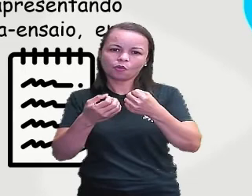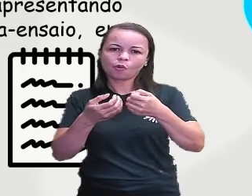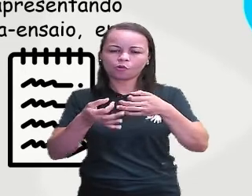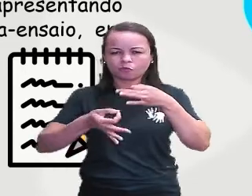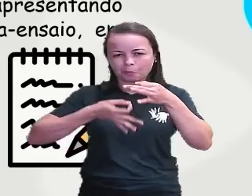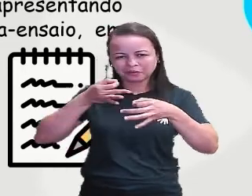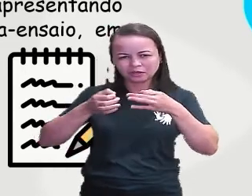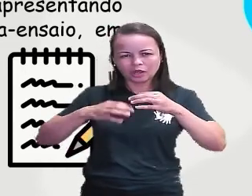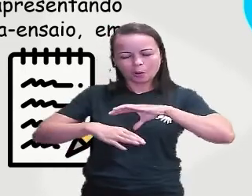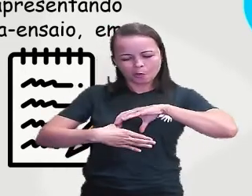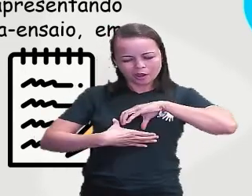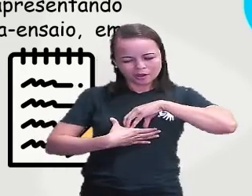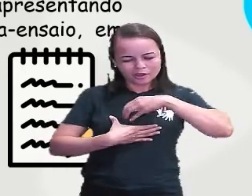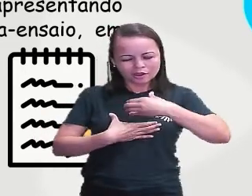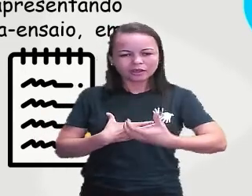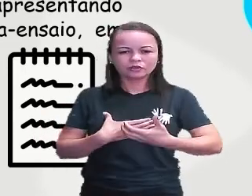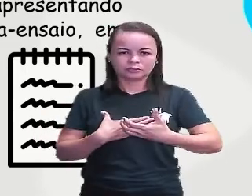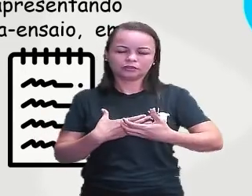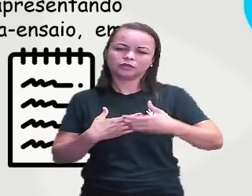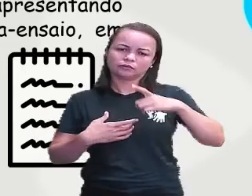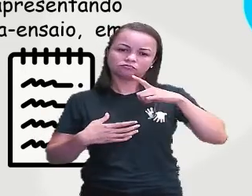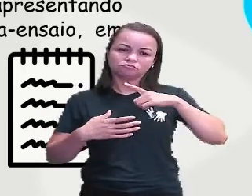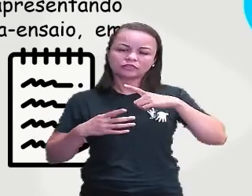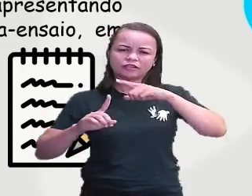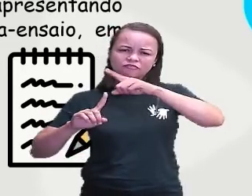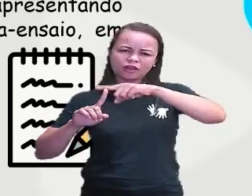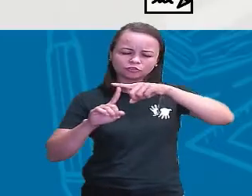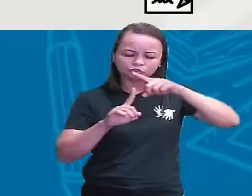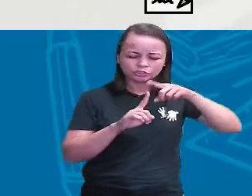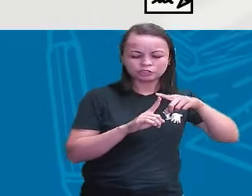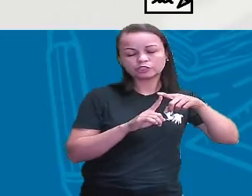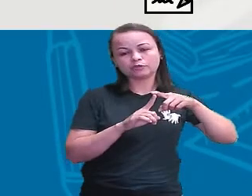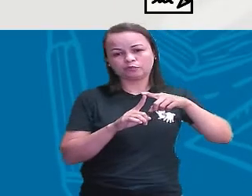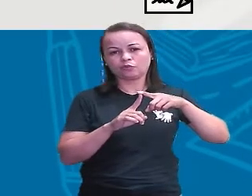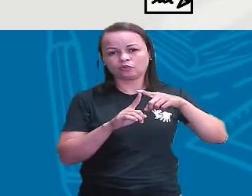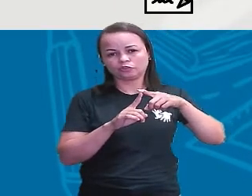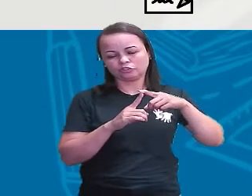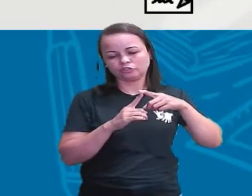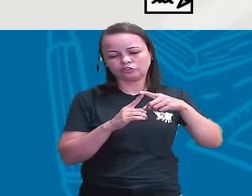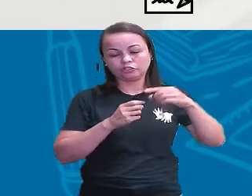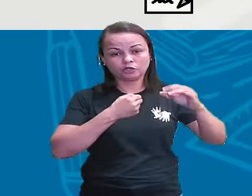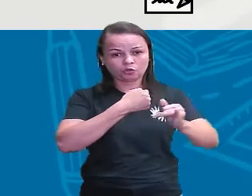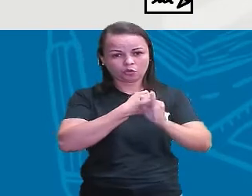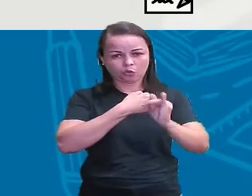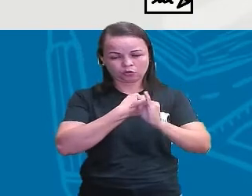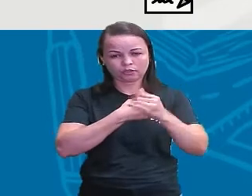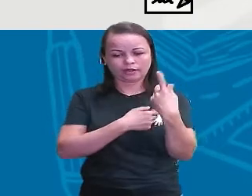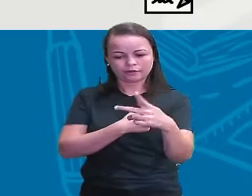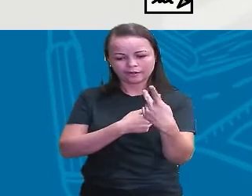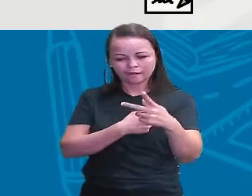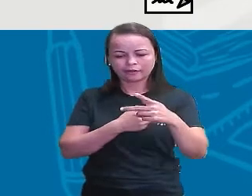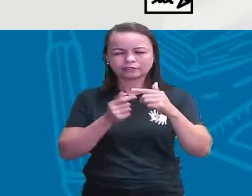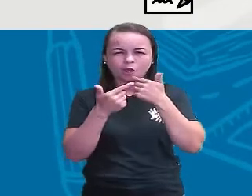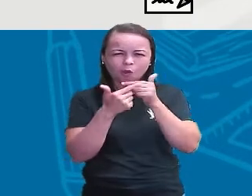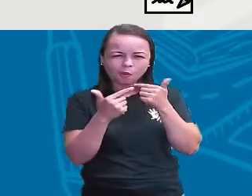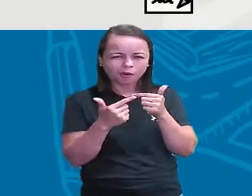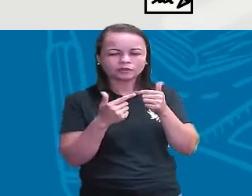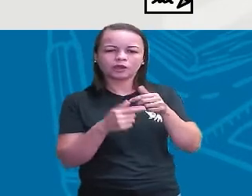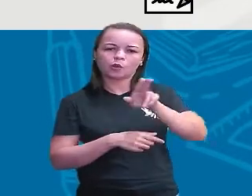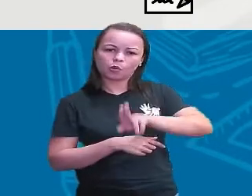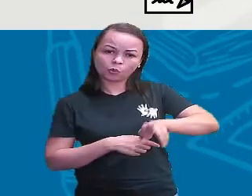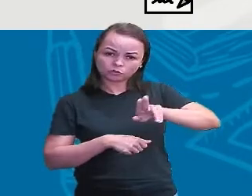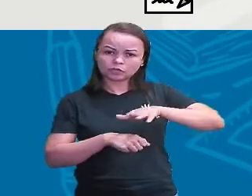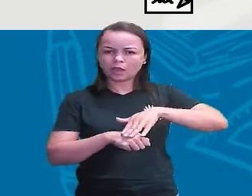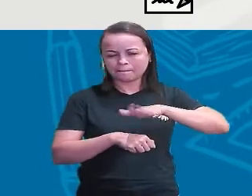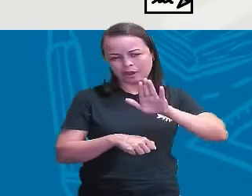existem alguns tipos de crônicas, né? Só que essa crônica humorística ela é bastante usada, é uma das mais comuns, né? Mas